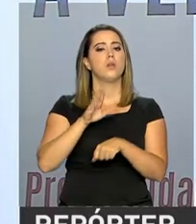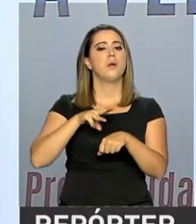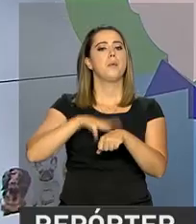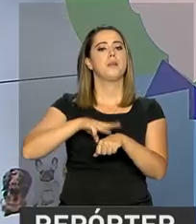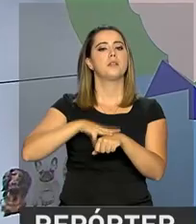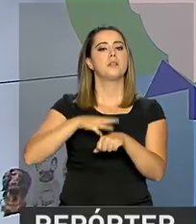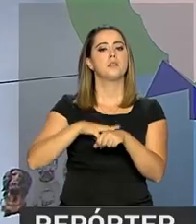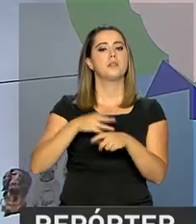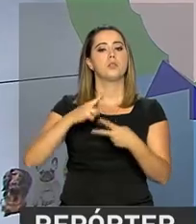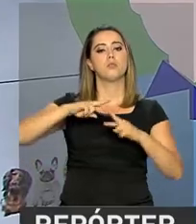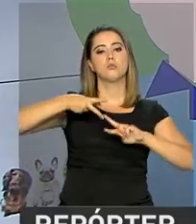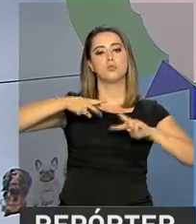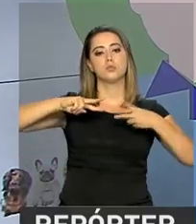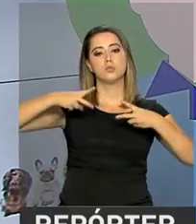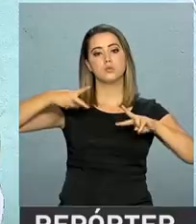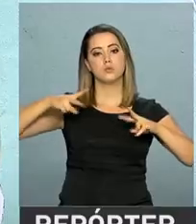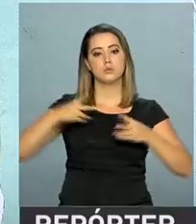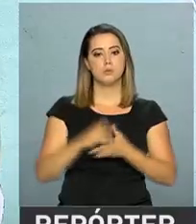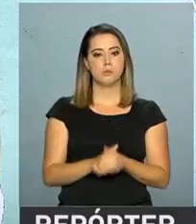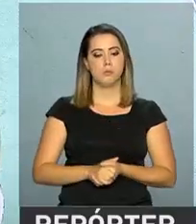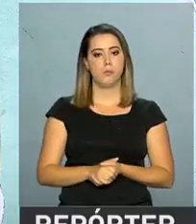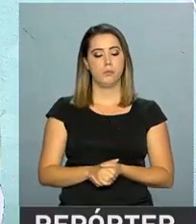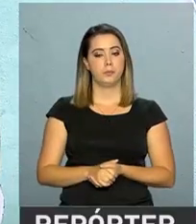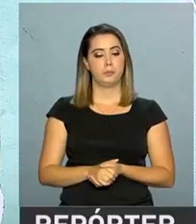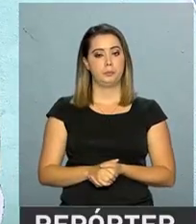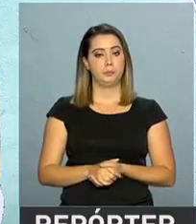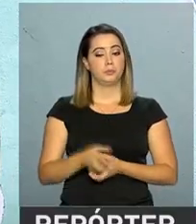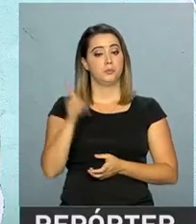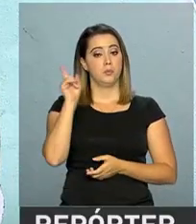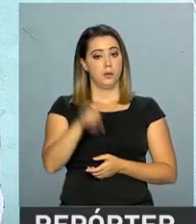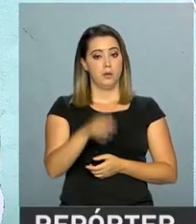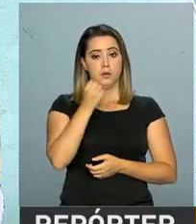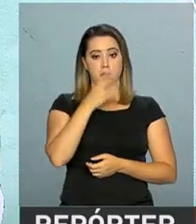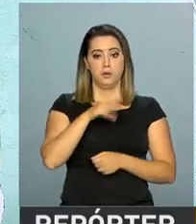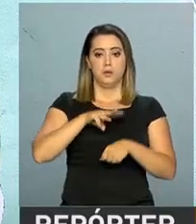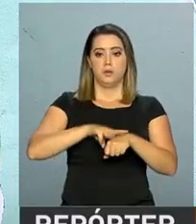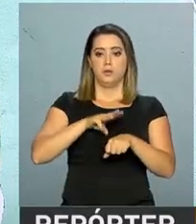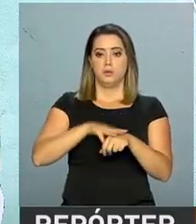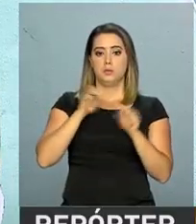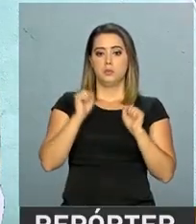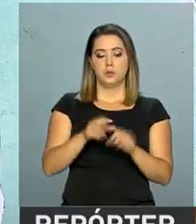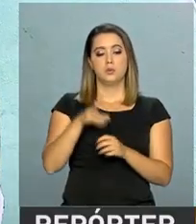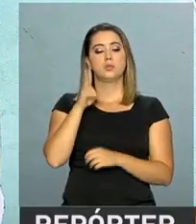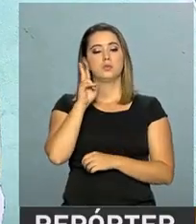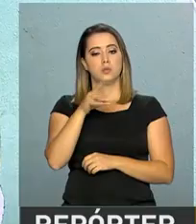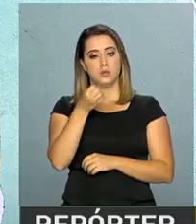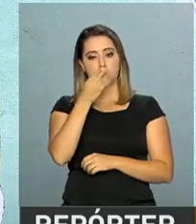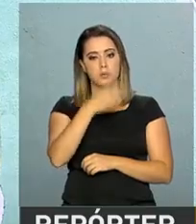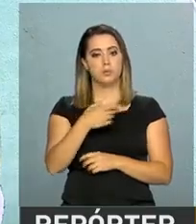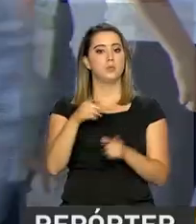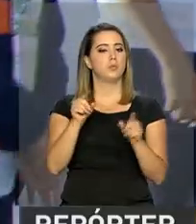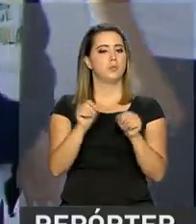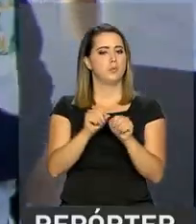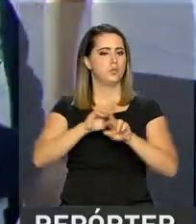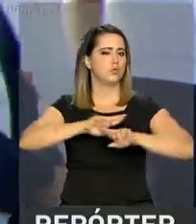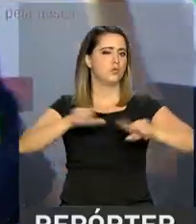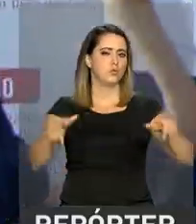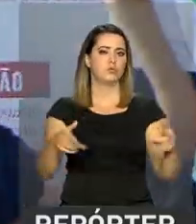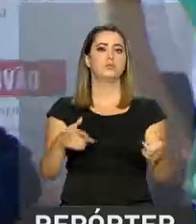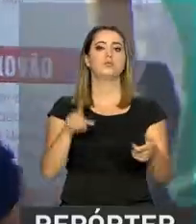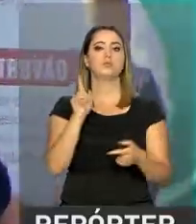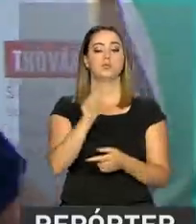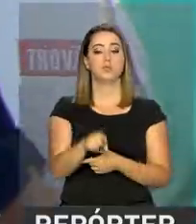da matemática na genética. A matemática pode ser bem interessante mesmo. A gente pode fazer coisas que a gente nem pensa que pode fazer com a matemática. Até